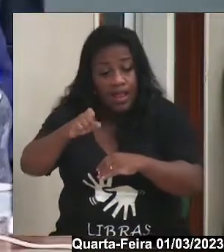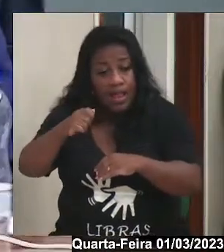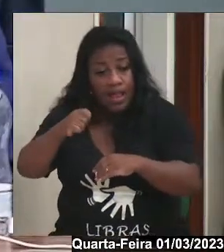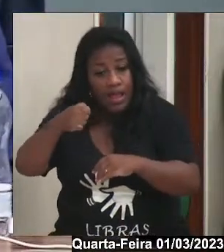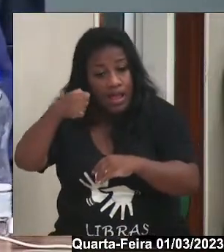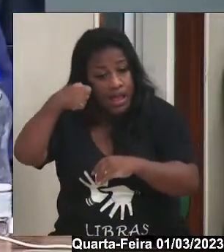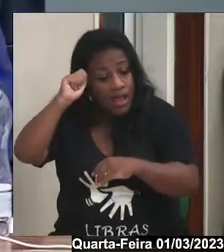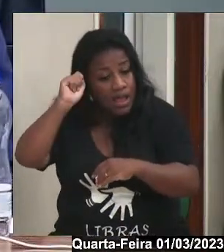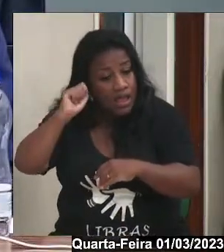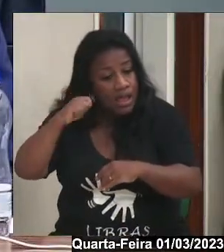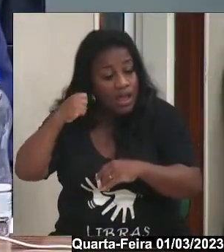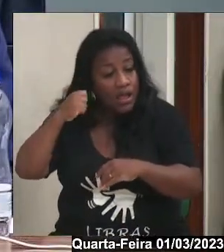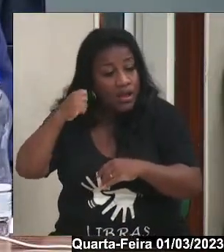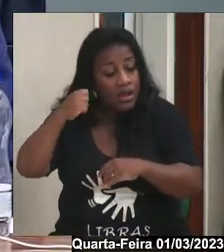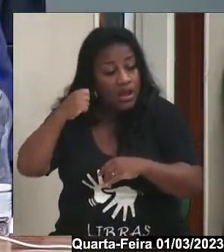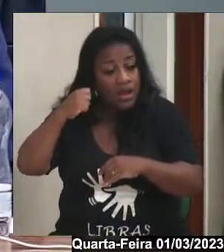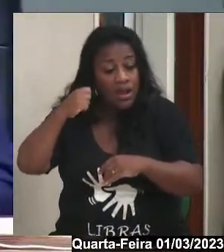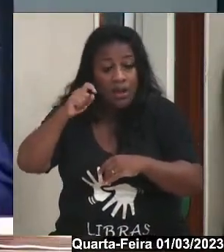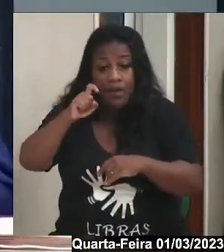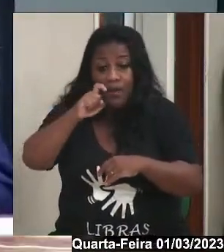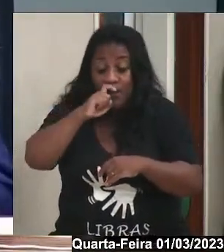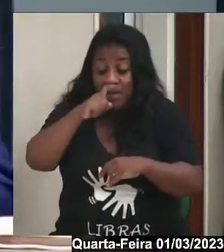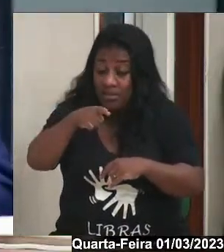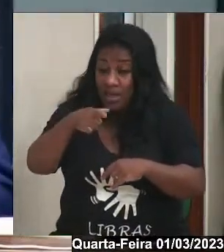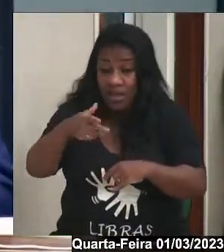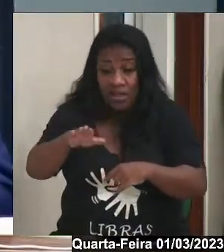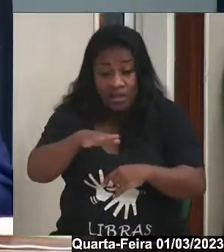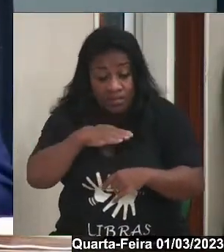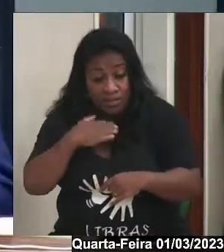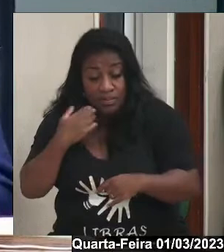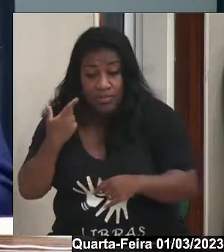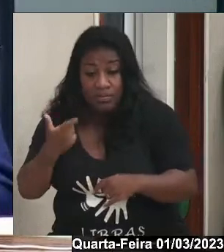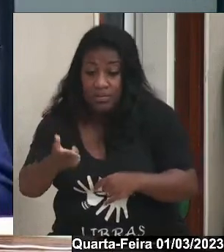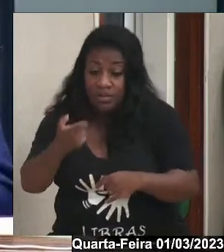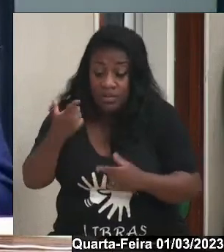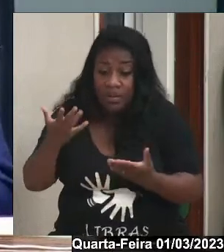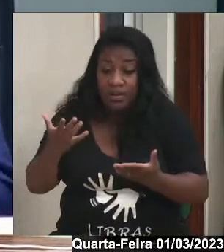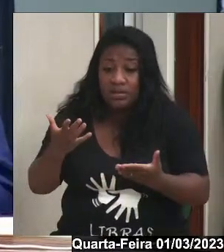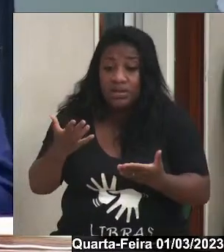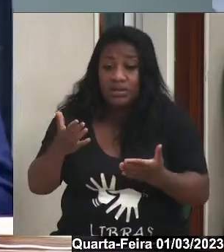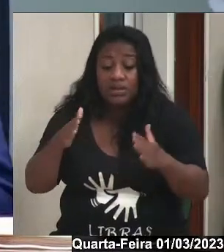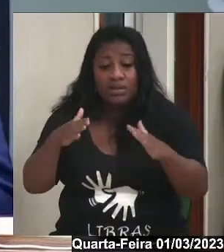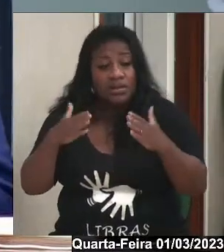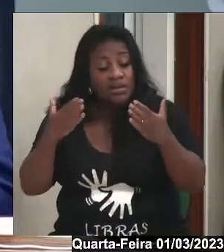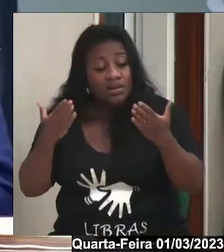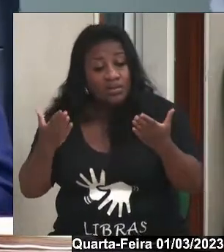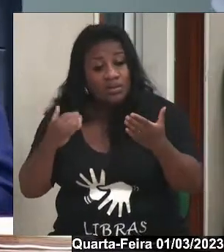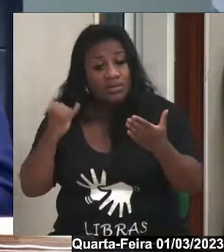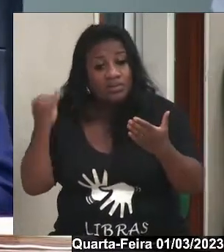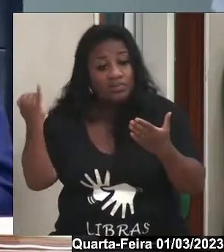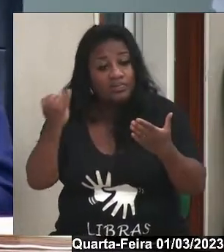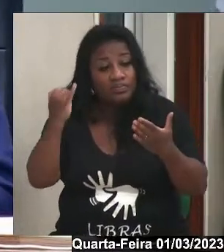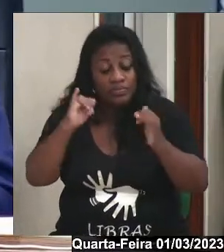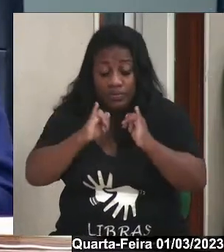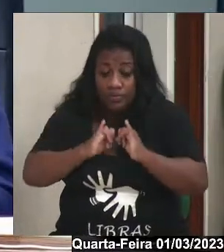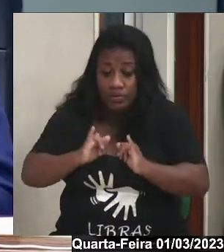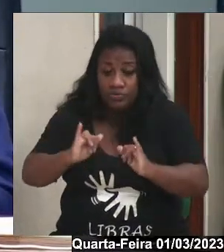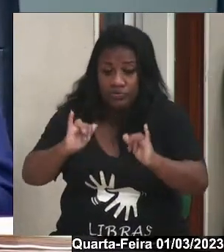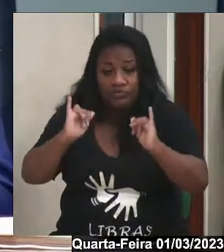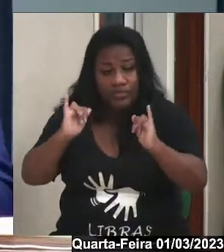atrás perdeu o padrasto assassinado. Então, entendi. Então, vereador, o que eu acho que não pode acontecer aqui na Câmara